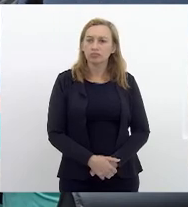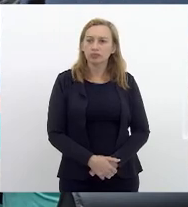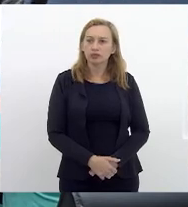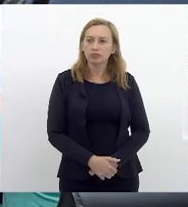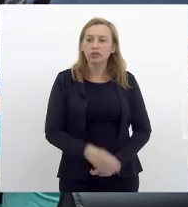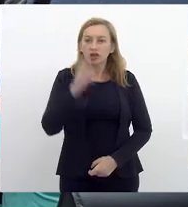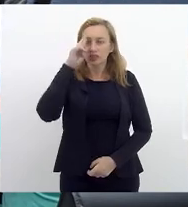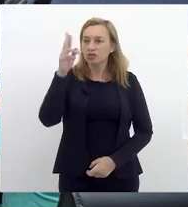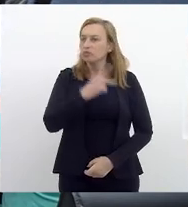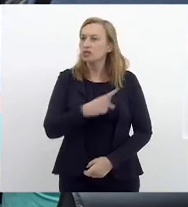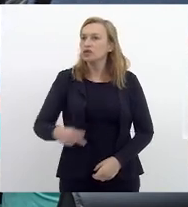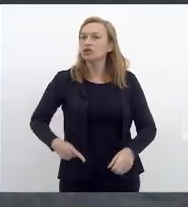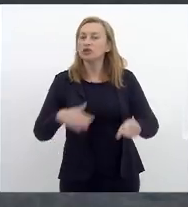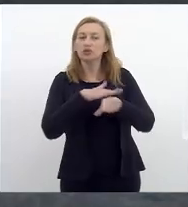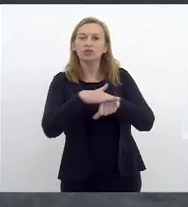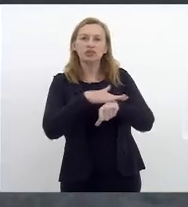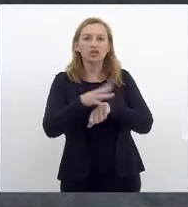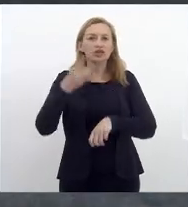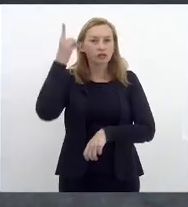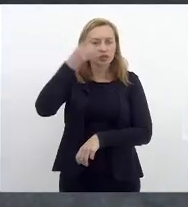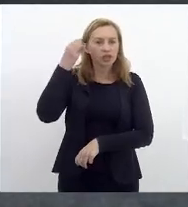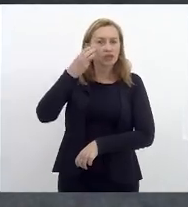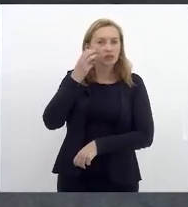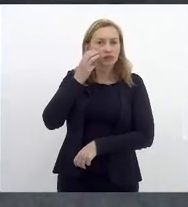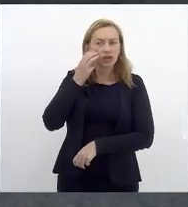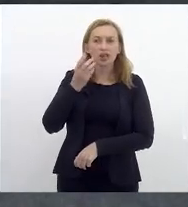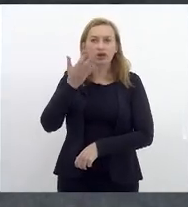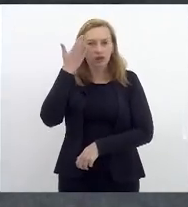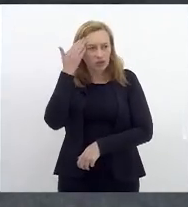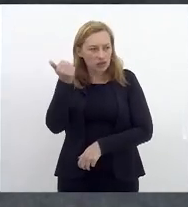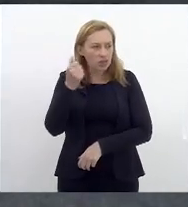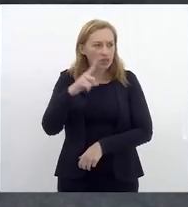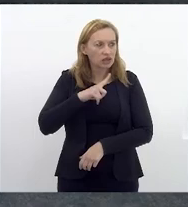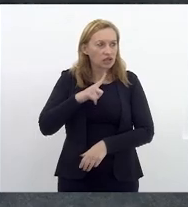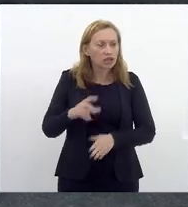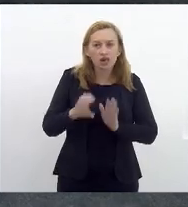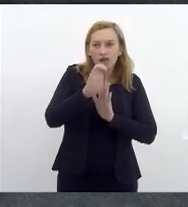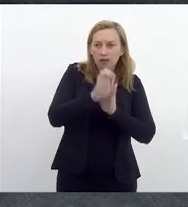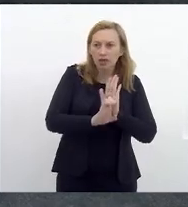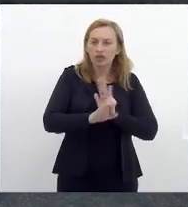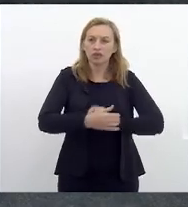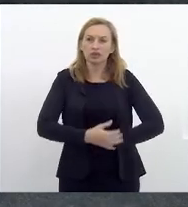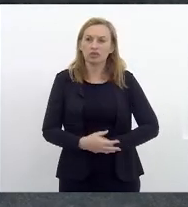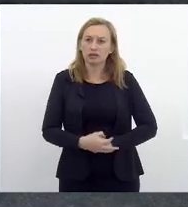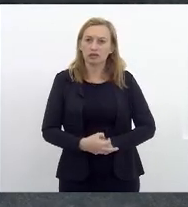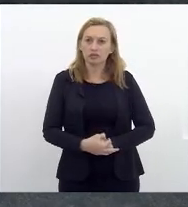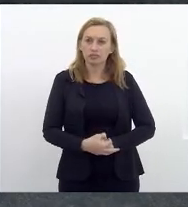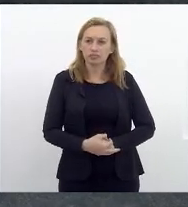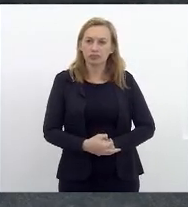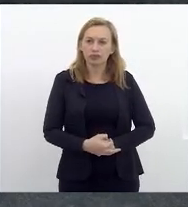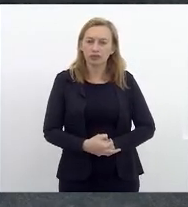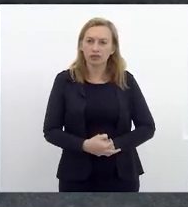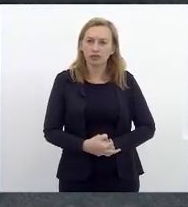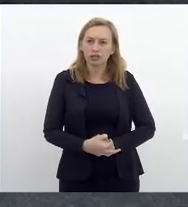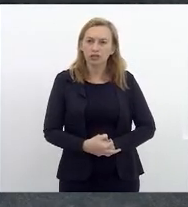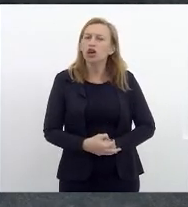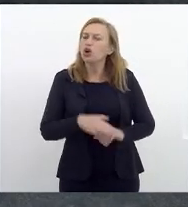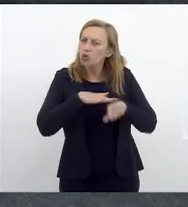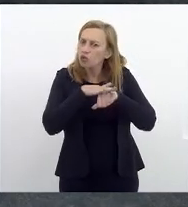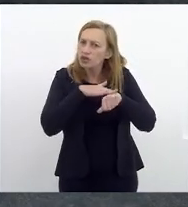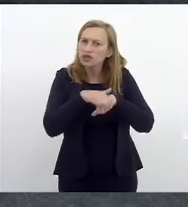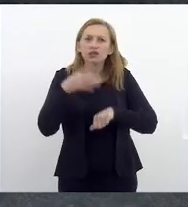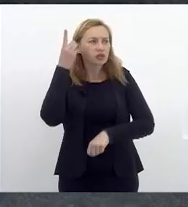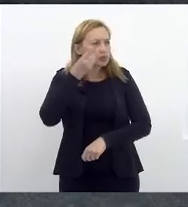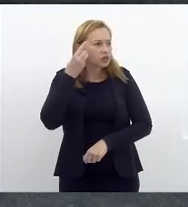Senhor presidente, eu conversei com o deputado Valdeque, eu sei, o projeto tem emendas. E eu conversei com o